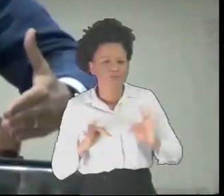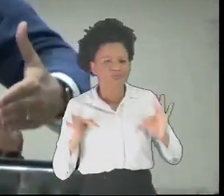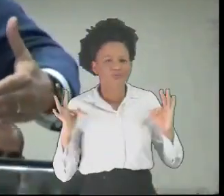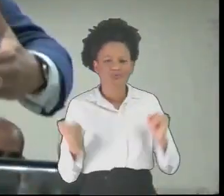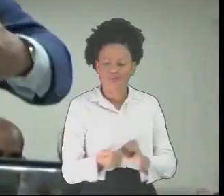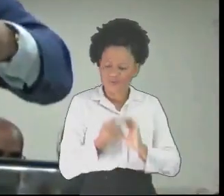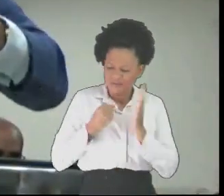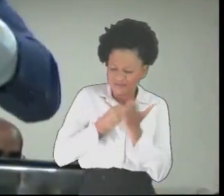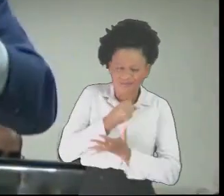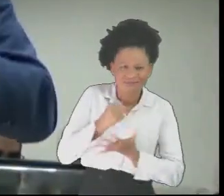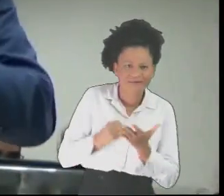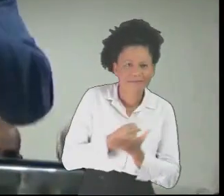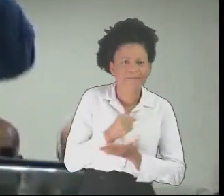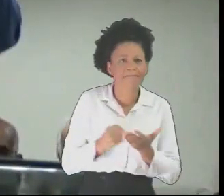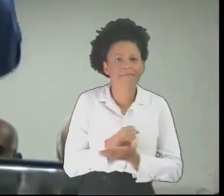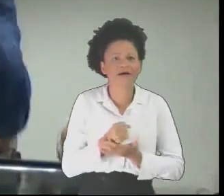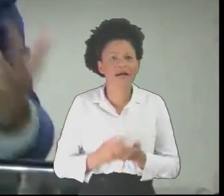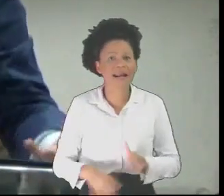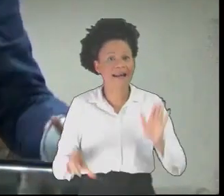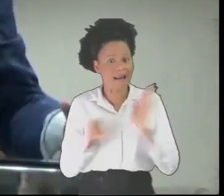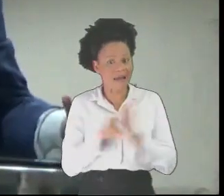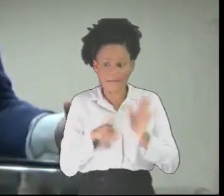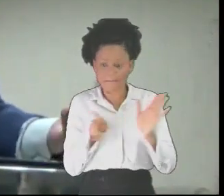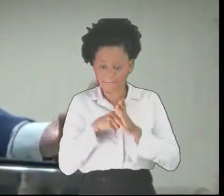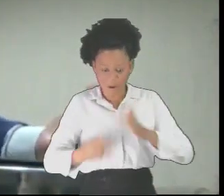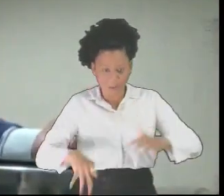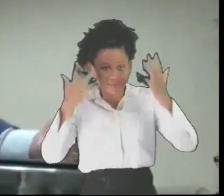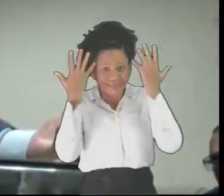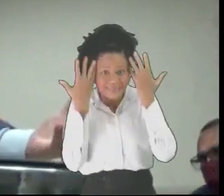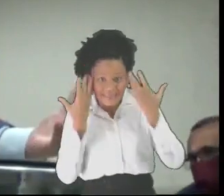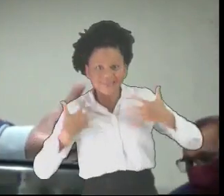princípios, leis até as leis naturais.